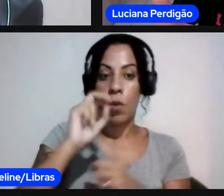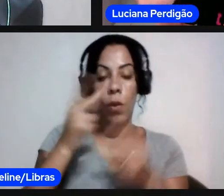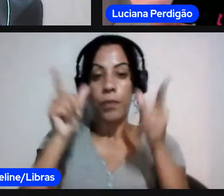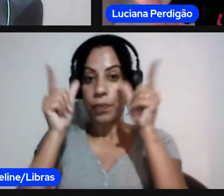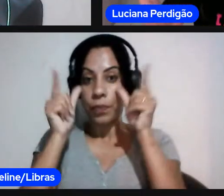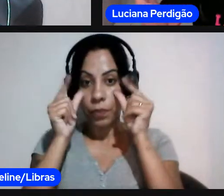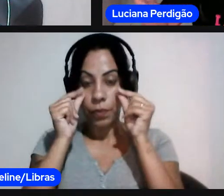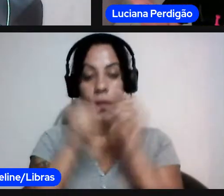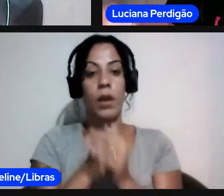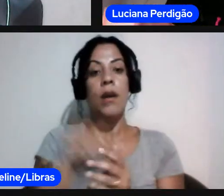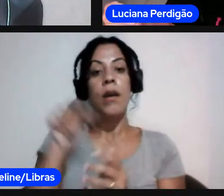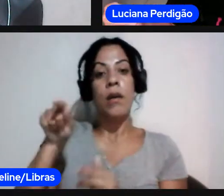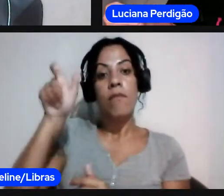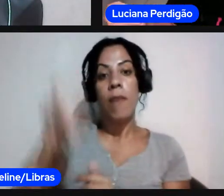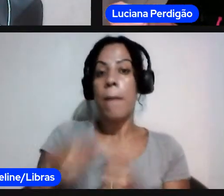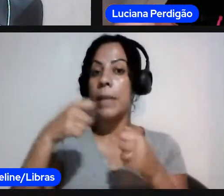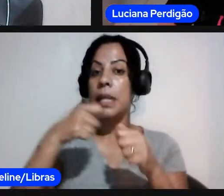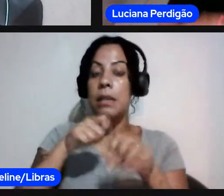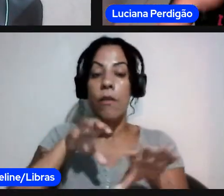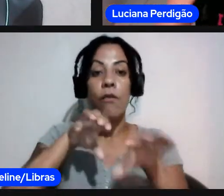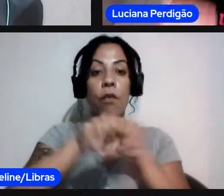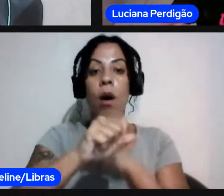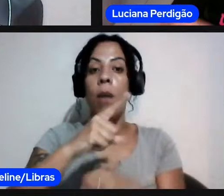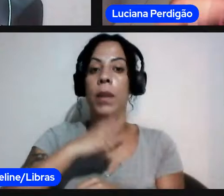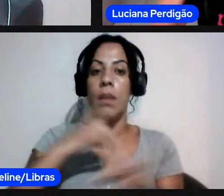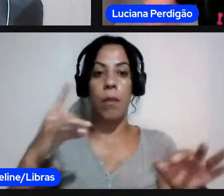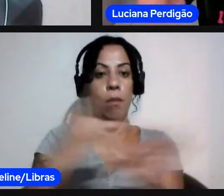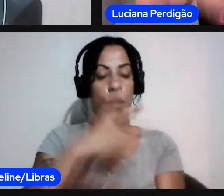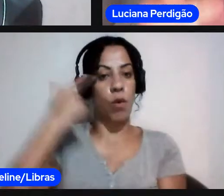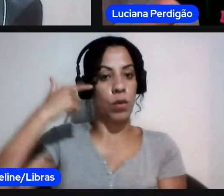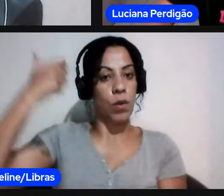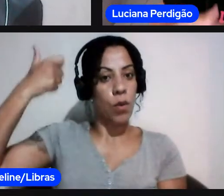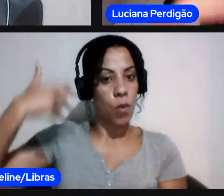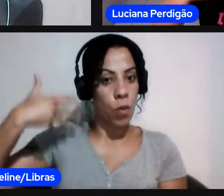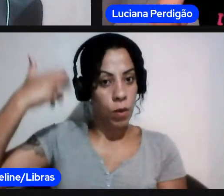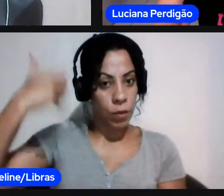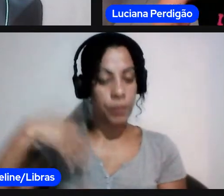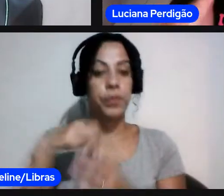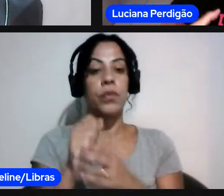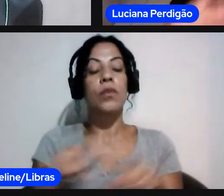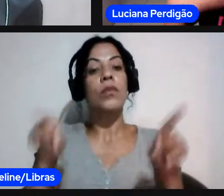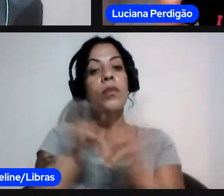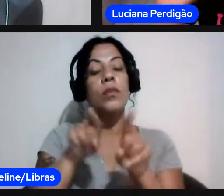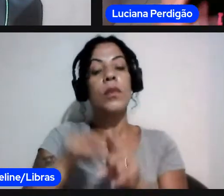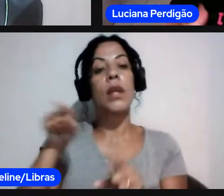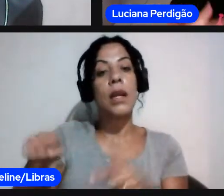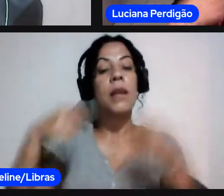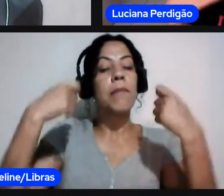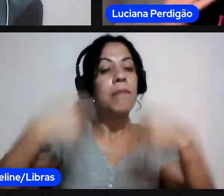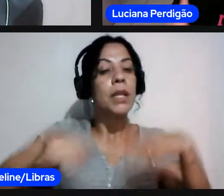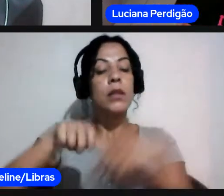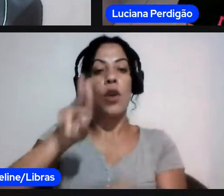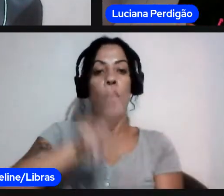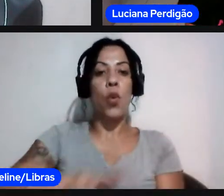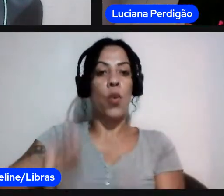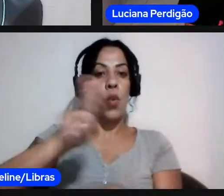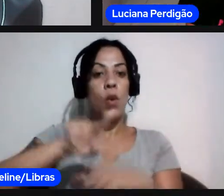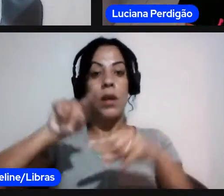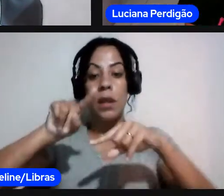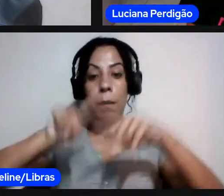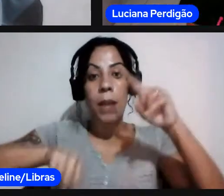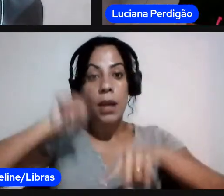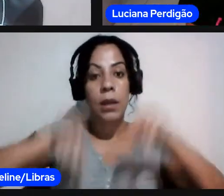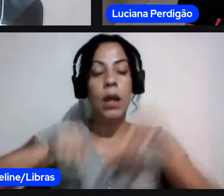a formação em audiodescrição e que seja consumidor, né, usuário de produtos com